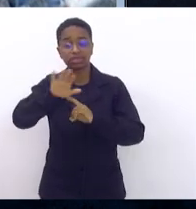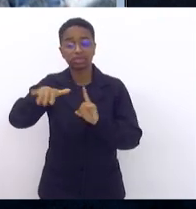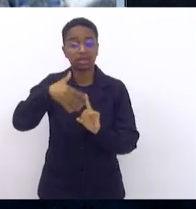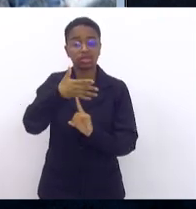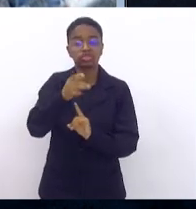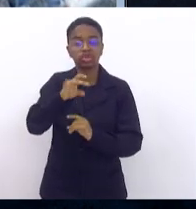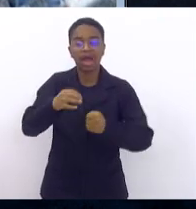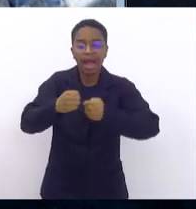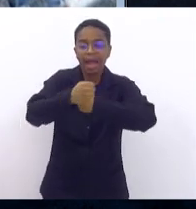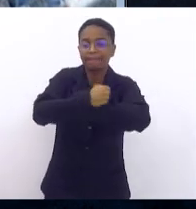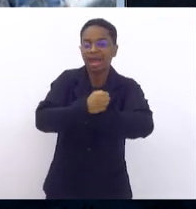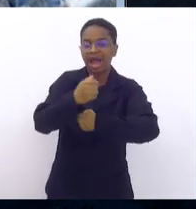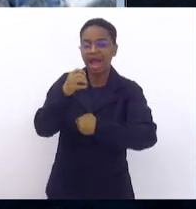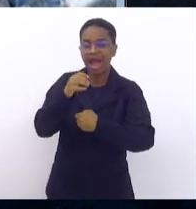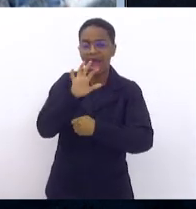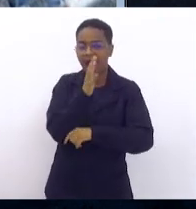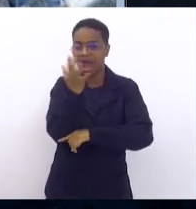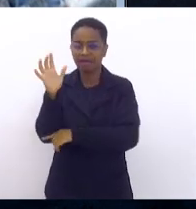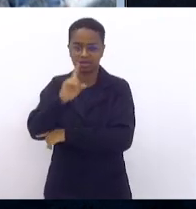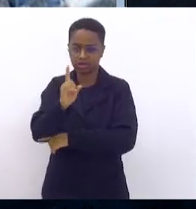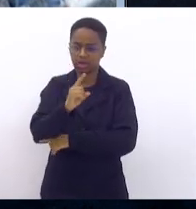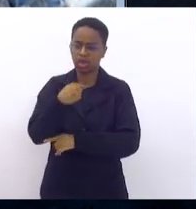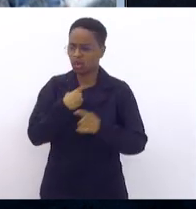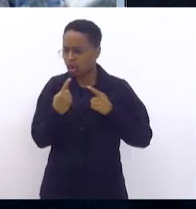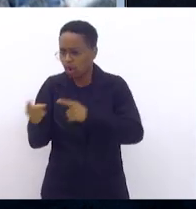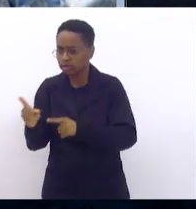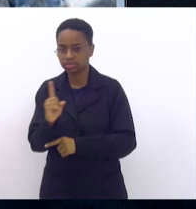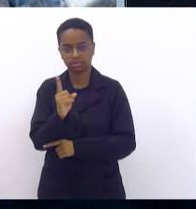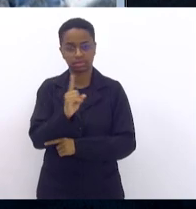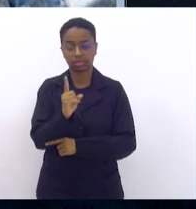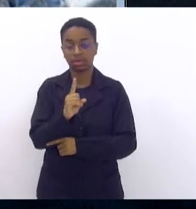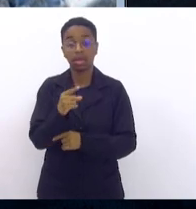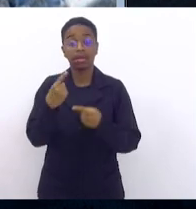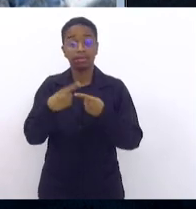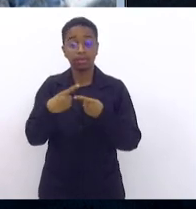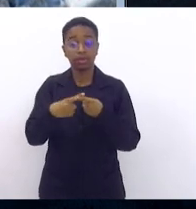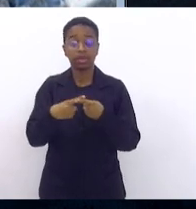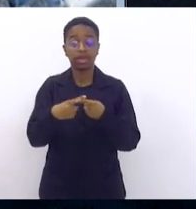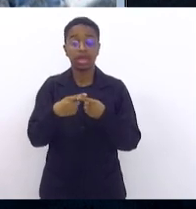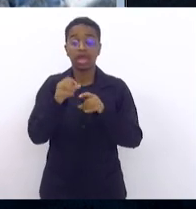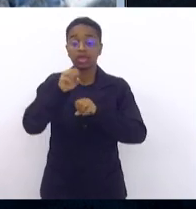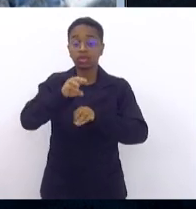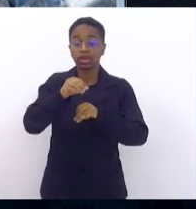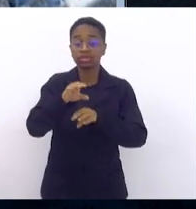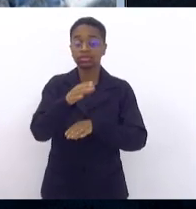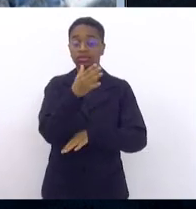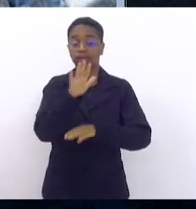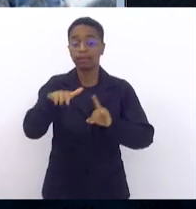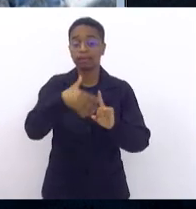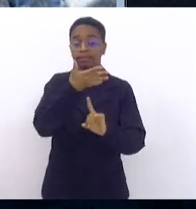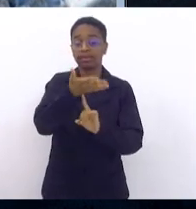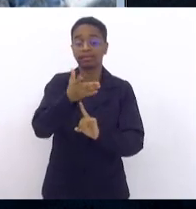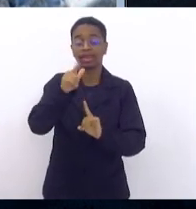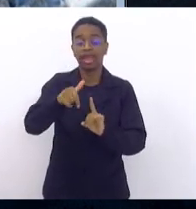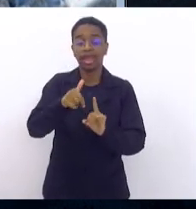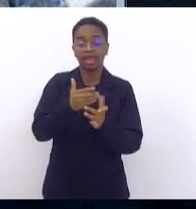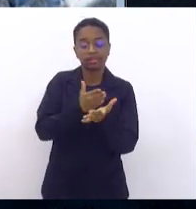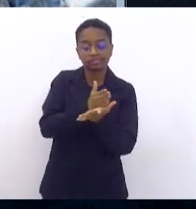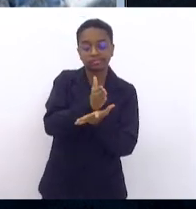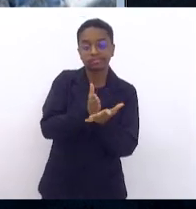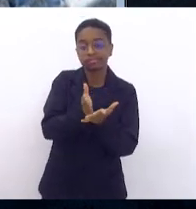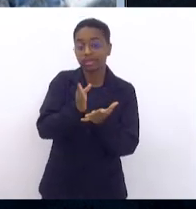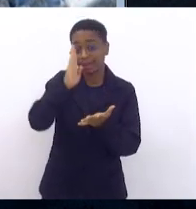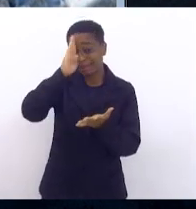abraçando árvore não tenho nada conta abraça A árvore tá gente mães a educação ambiental ela é um eixo fundamental